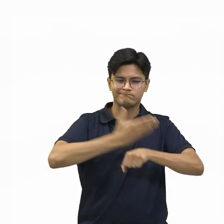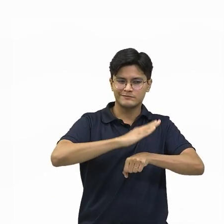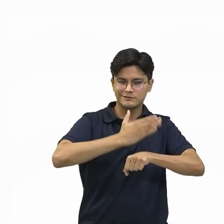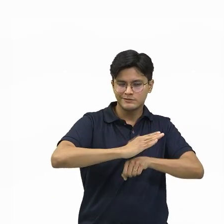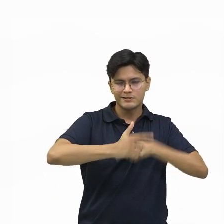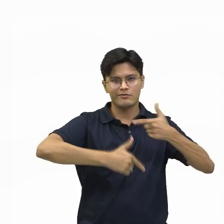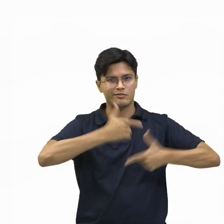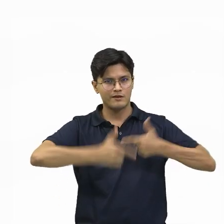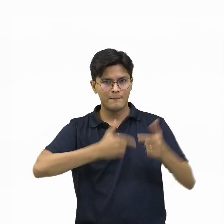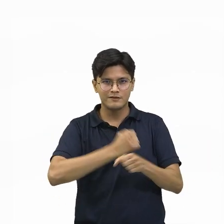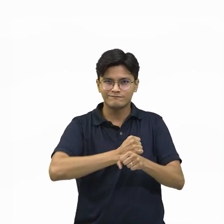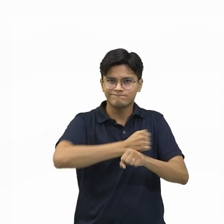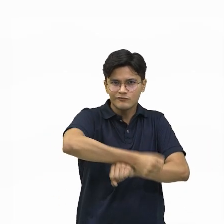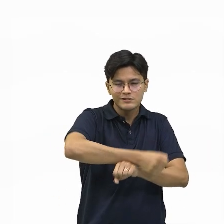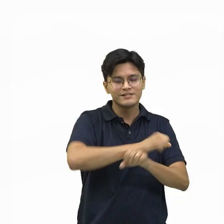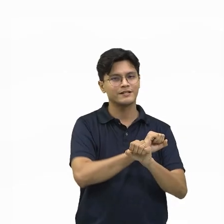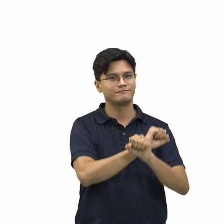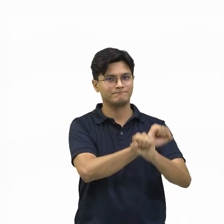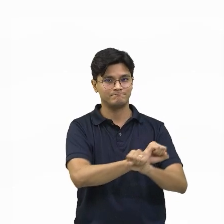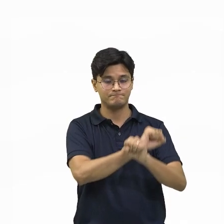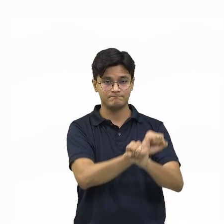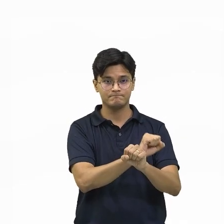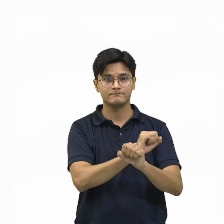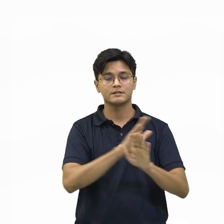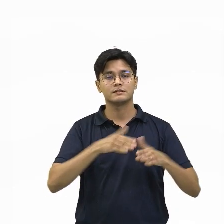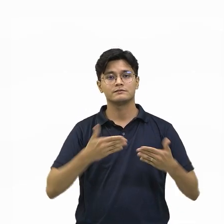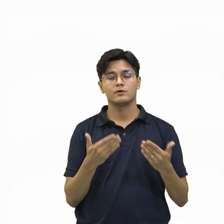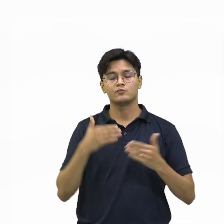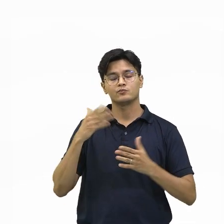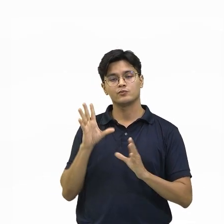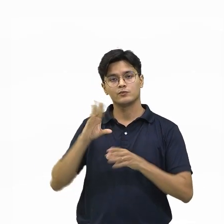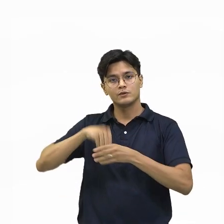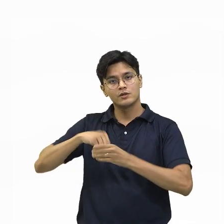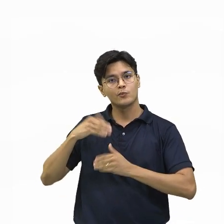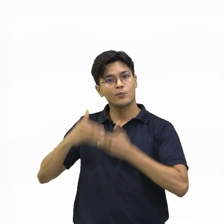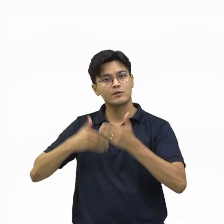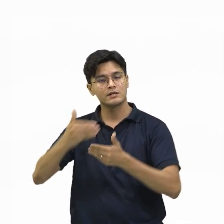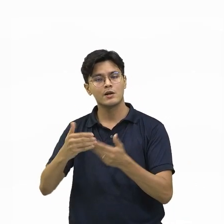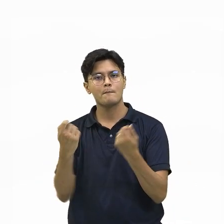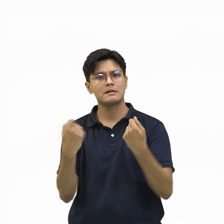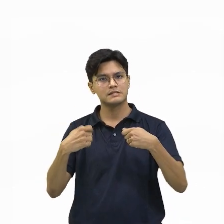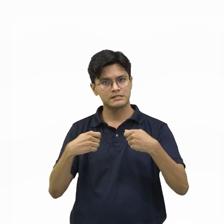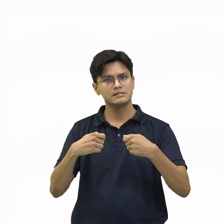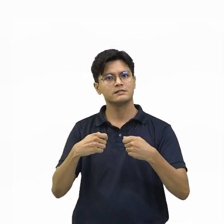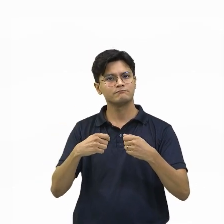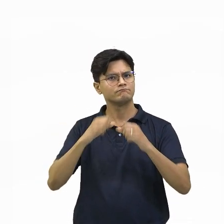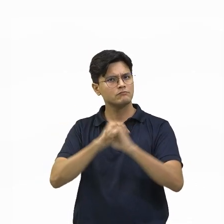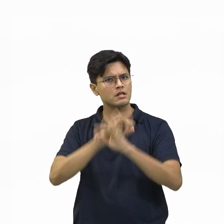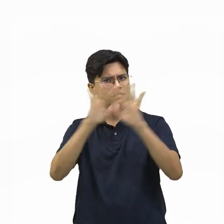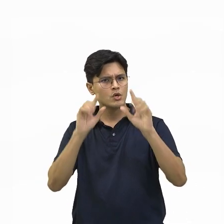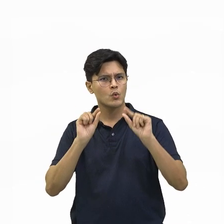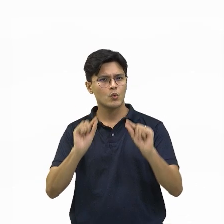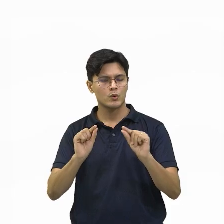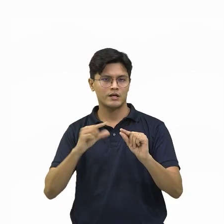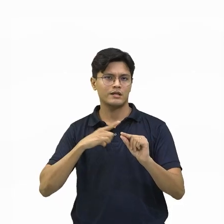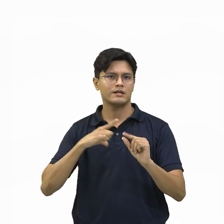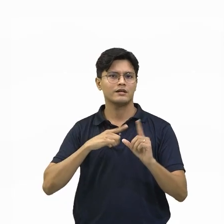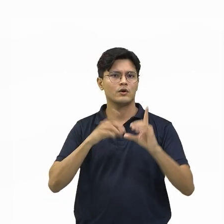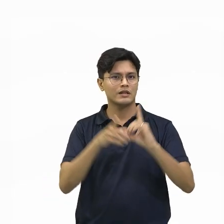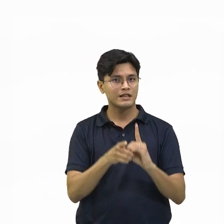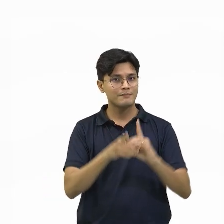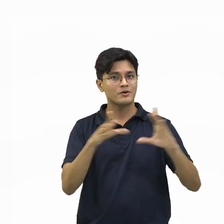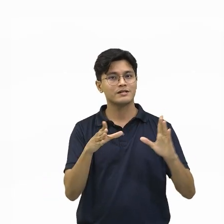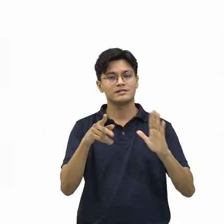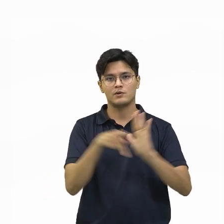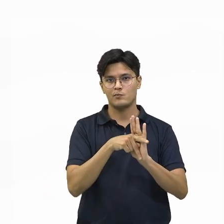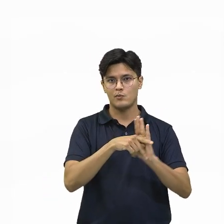os escravizados. Dentro desse processo, precisamos destacar justamente a democracia